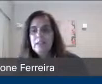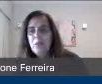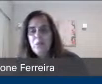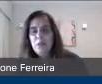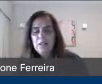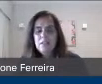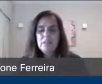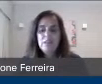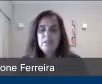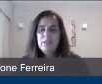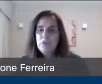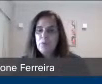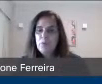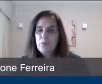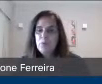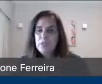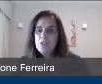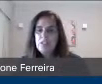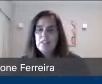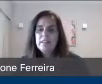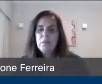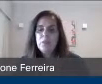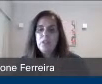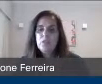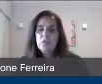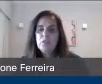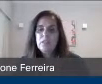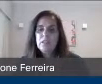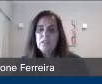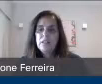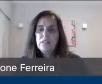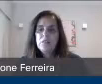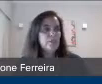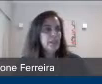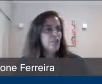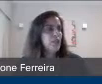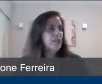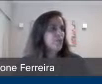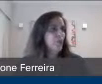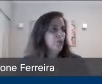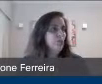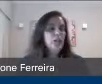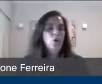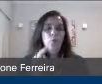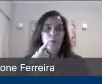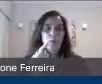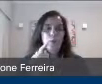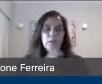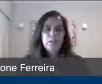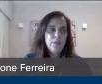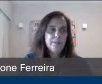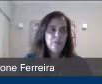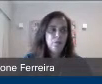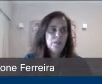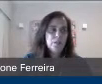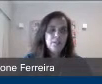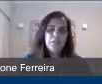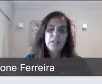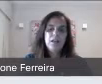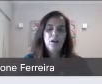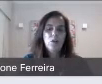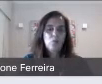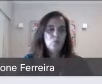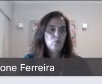isso é muito importante, daqui a pouquinho eu estou vendo que está vindo uma pergunta que já respondo, o plantão que eu comentei com vocês também, que é algo